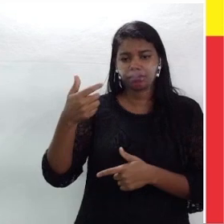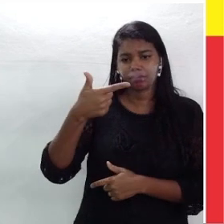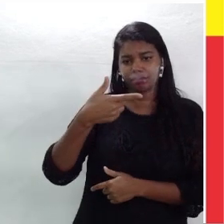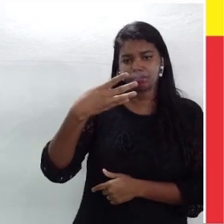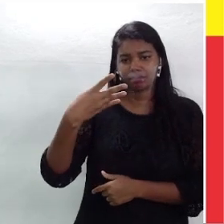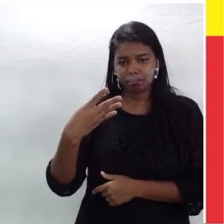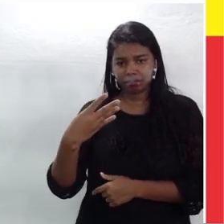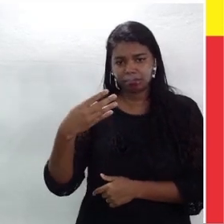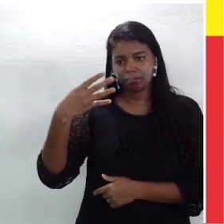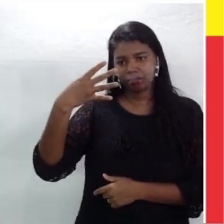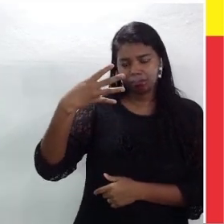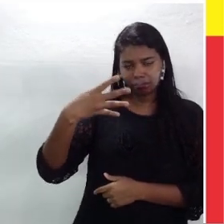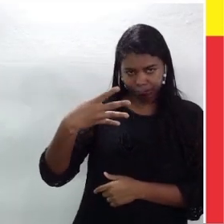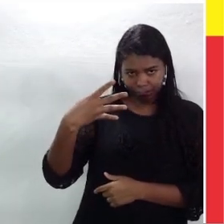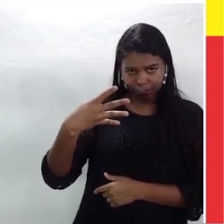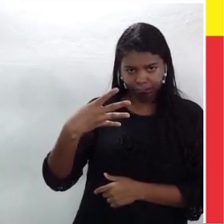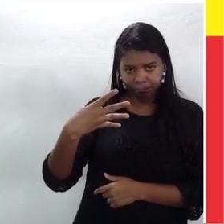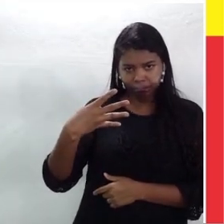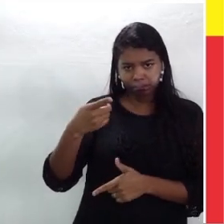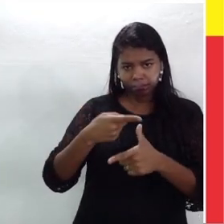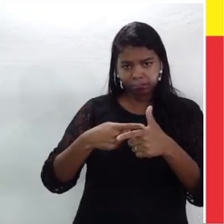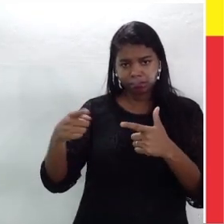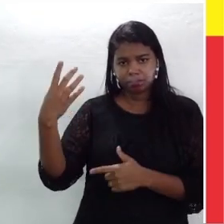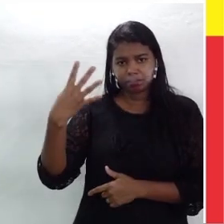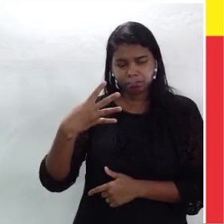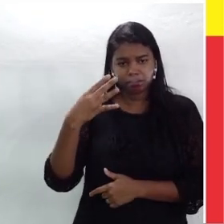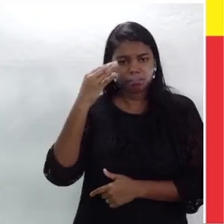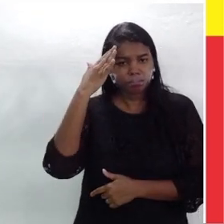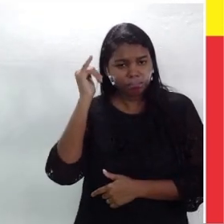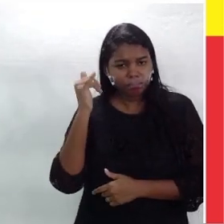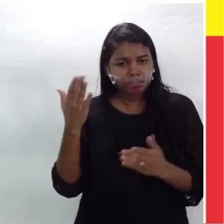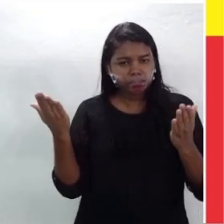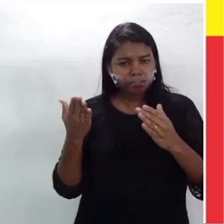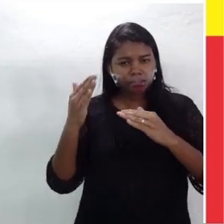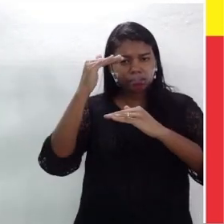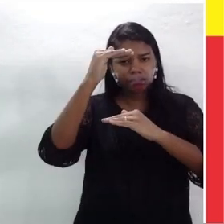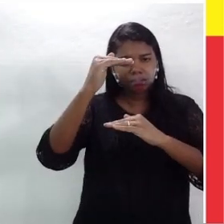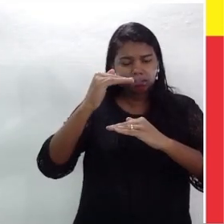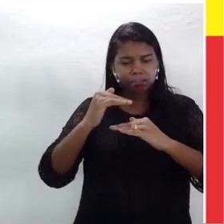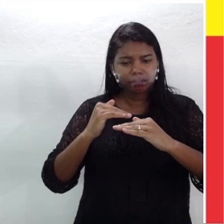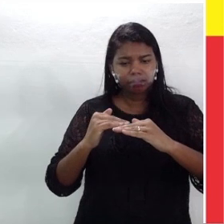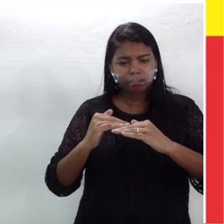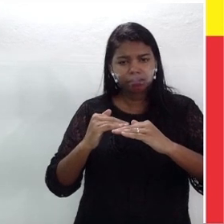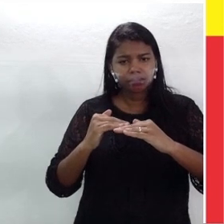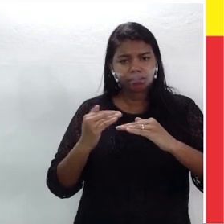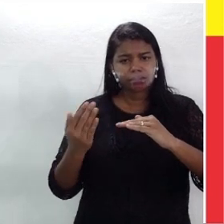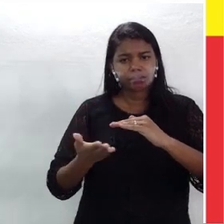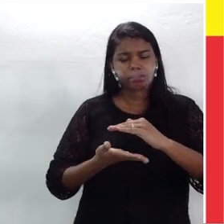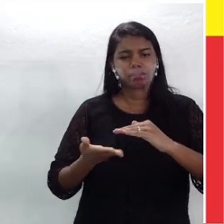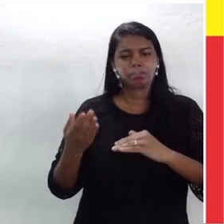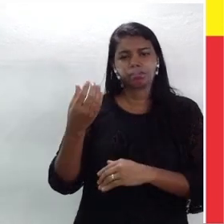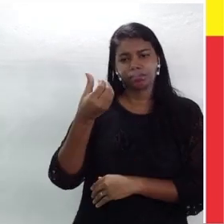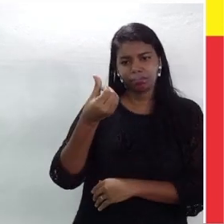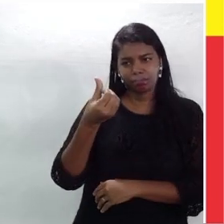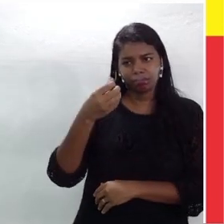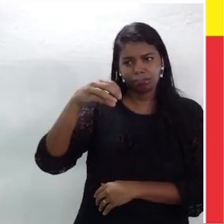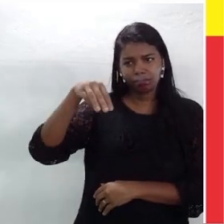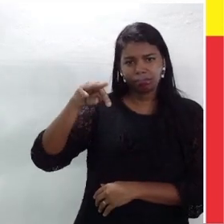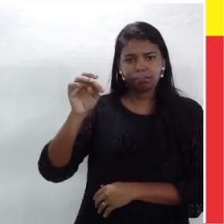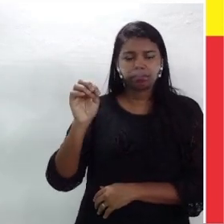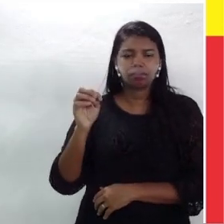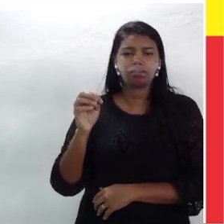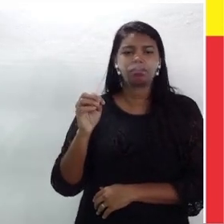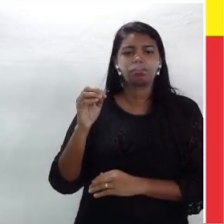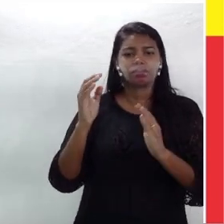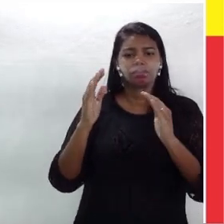saber quantos metros cúbicos tem lá na parte de baixo, que equivale a 6 metros cúbicos. Que a pergunta foi